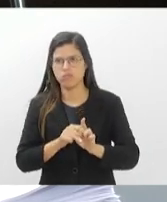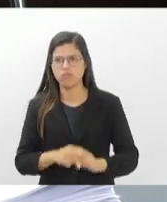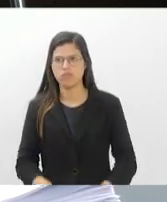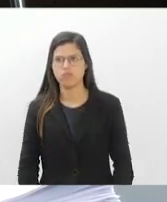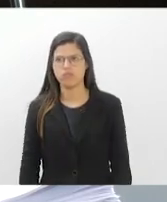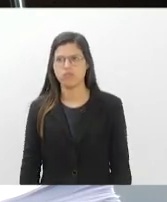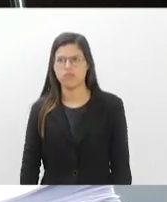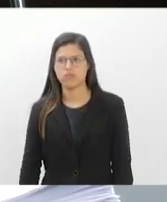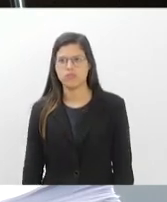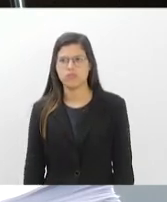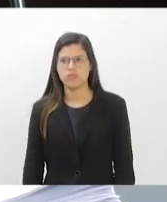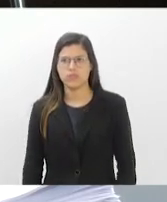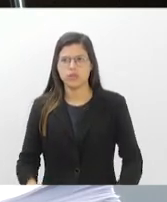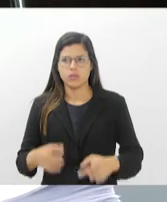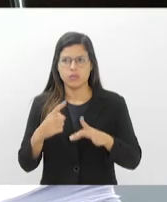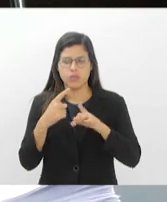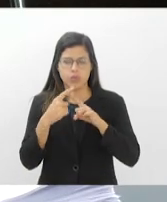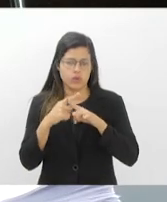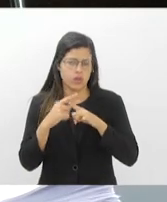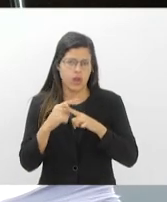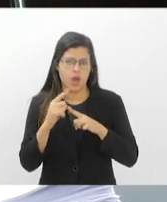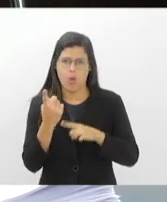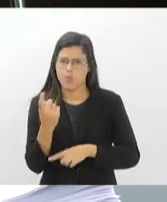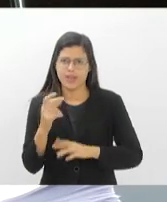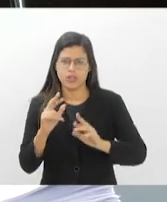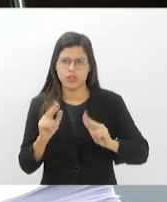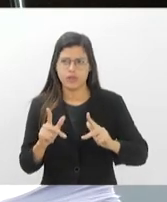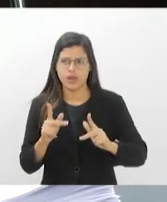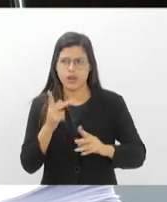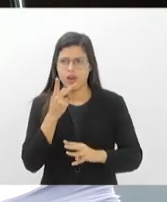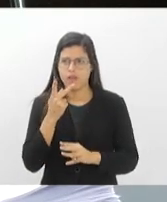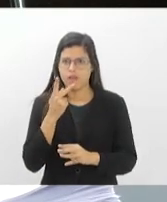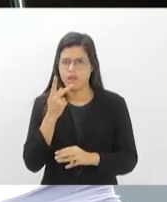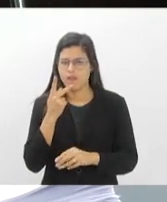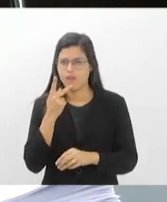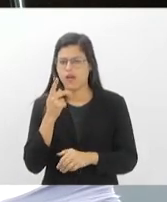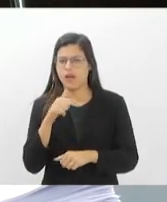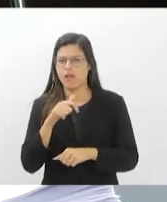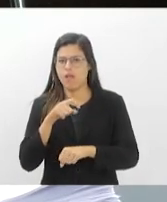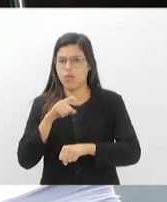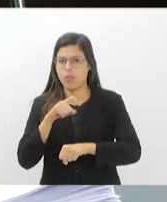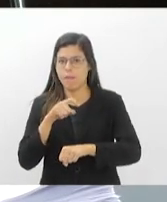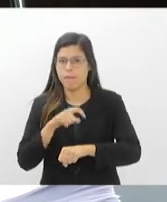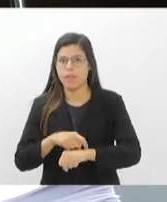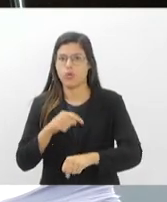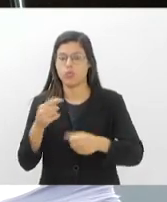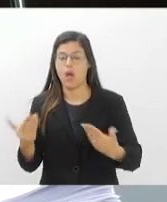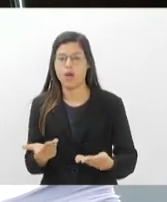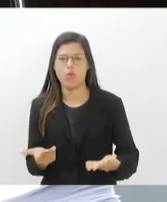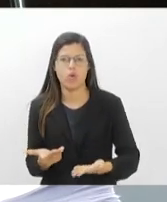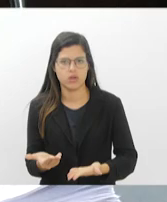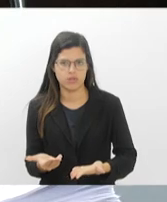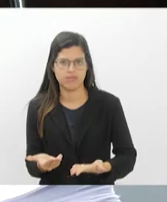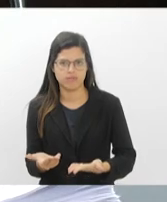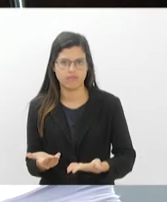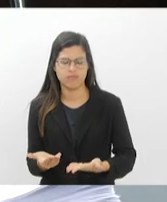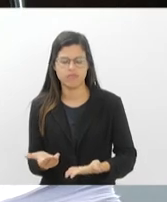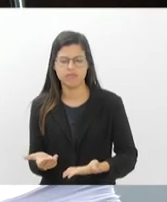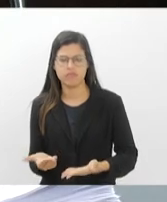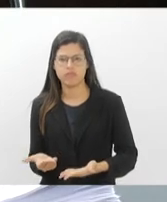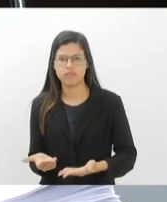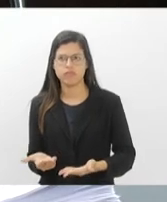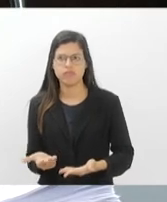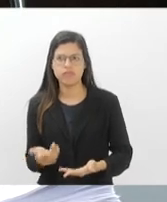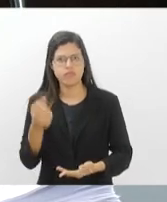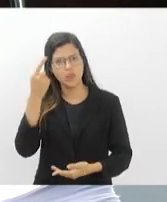Então, porque a única diferença é que ele fala em tempo real, né? Então, não sei